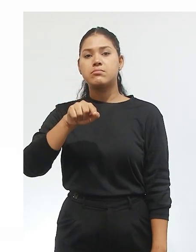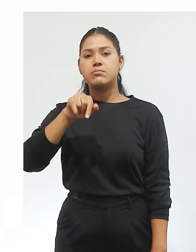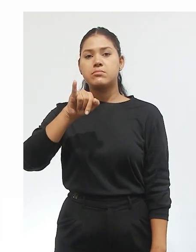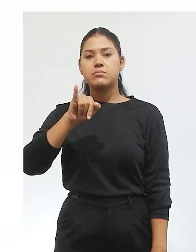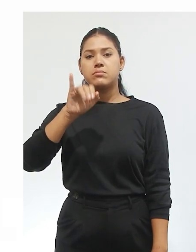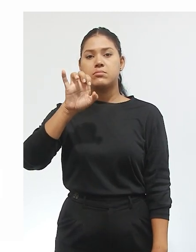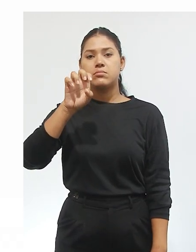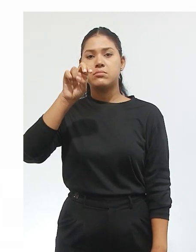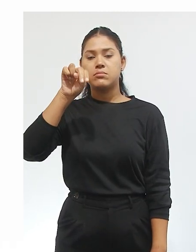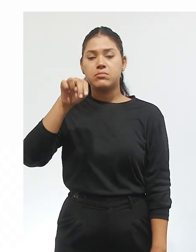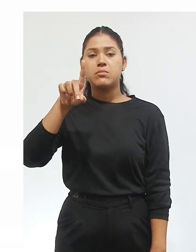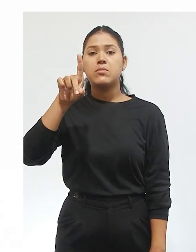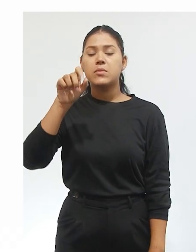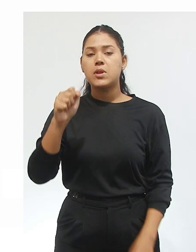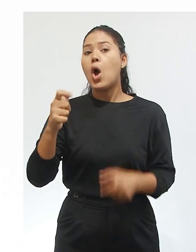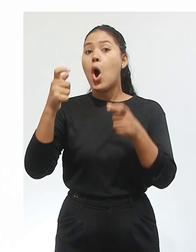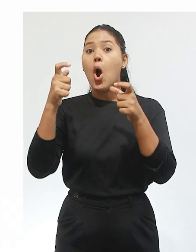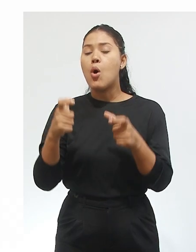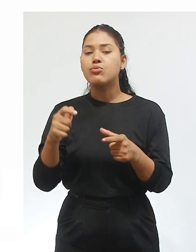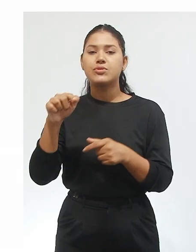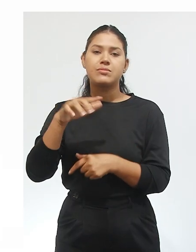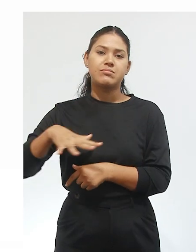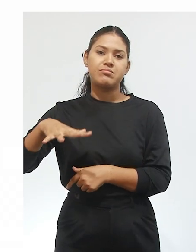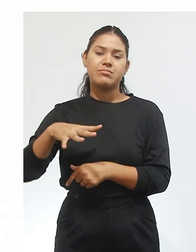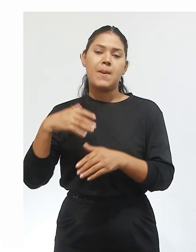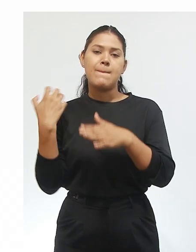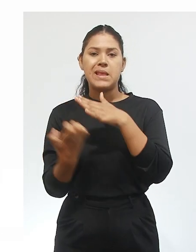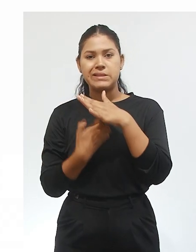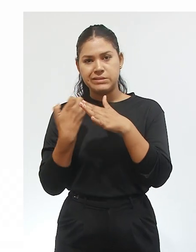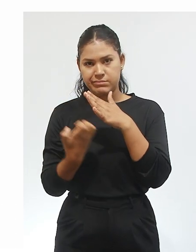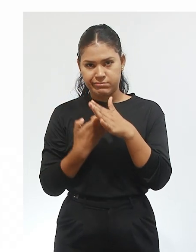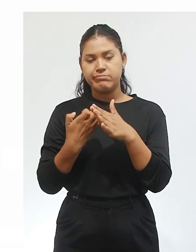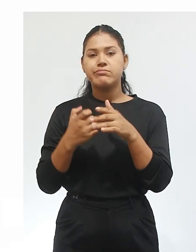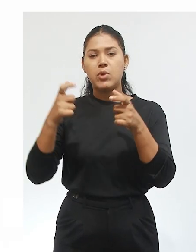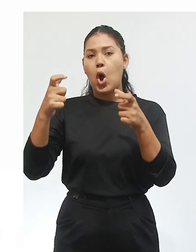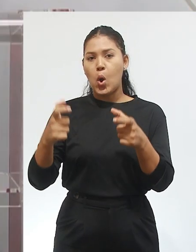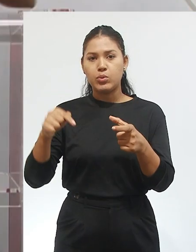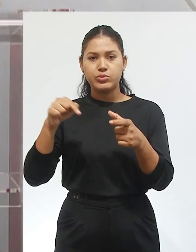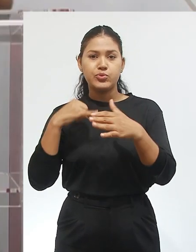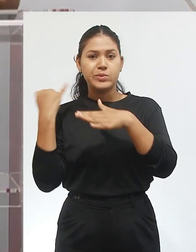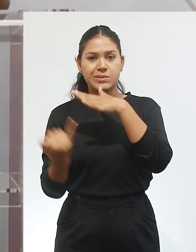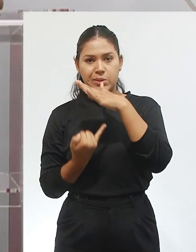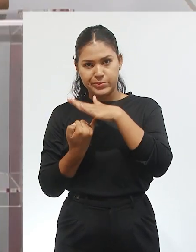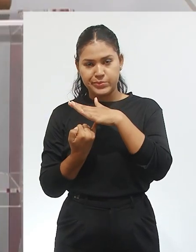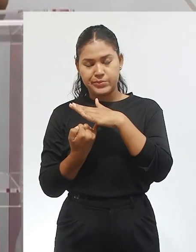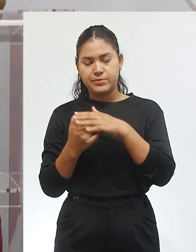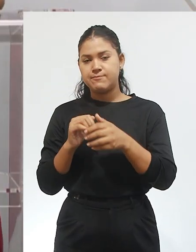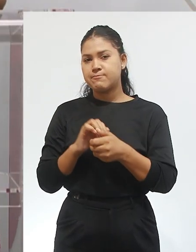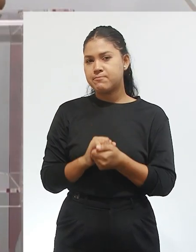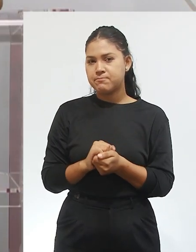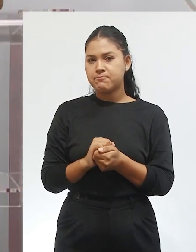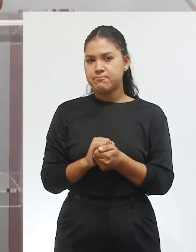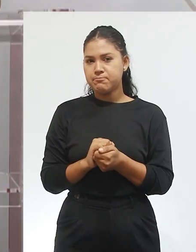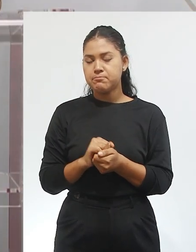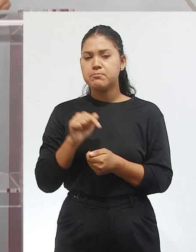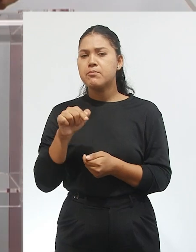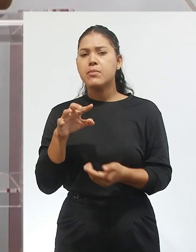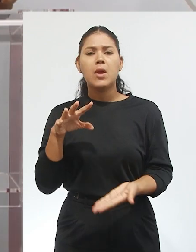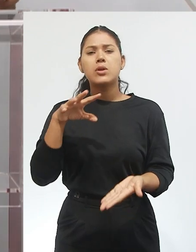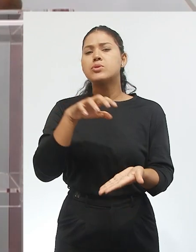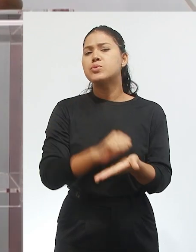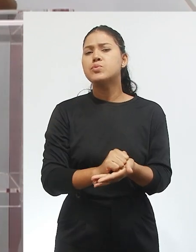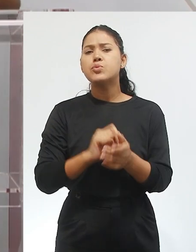registro das operações. Então, o que seria a escrituração? A escrituração, gente, ela visa o quê?